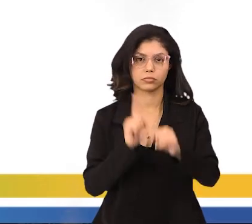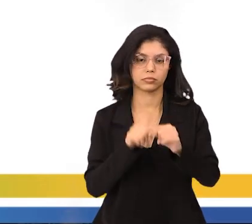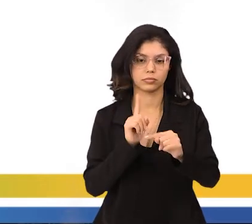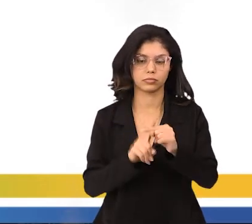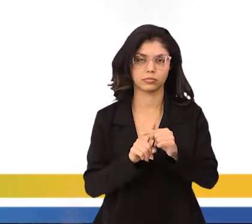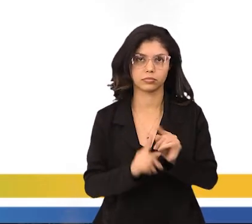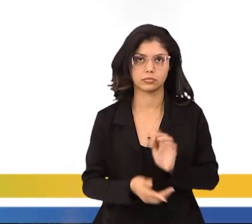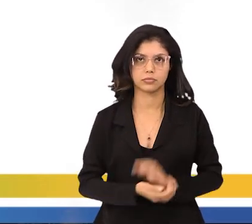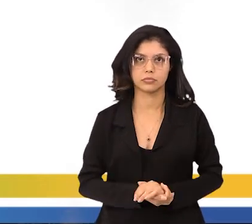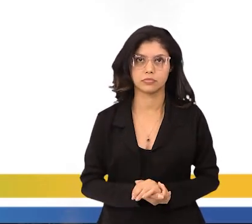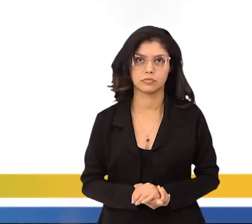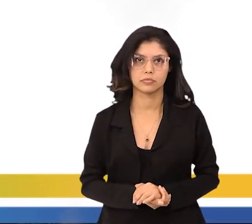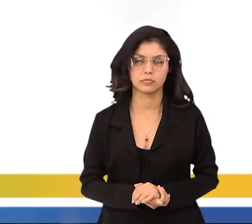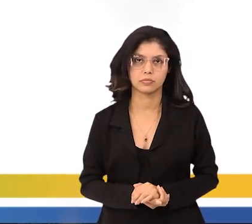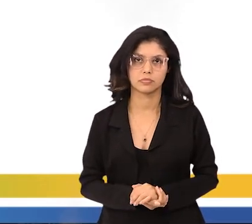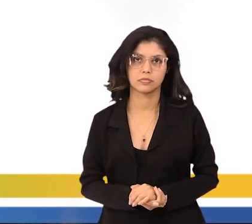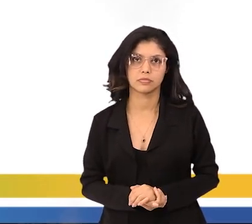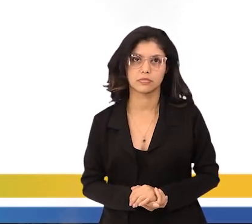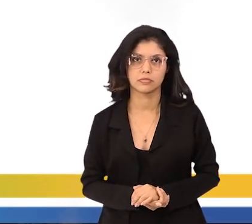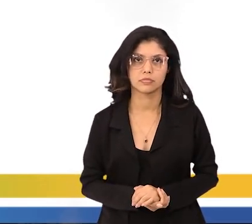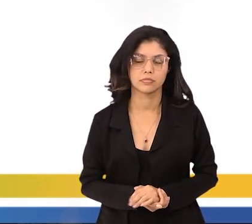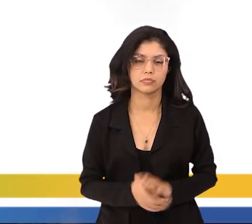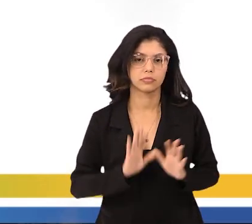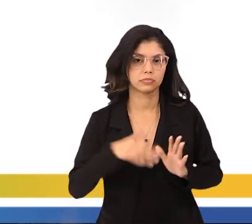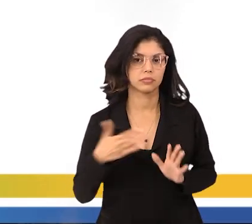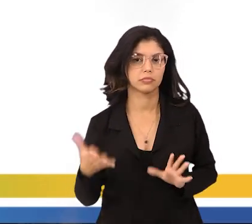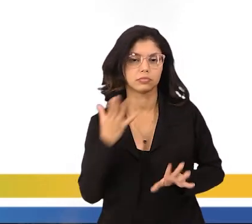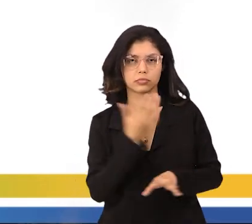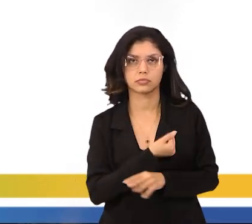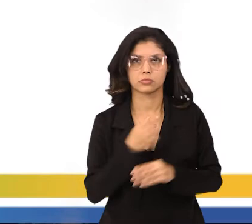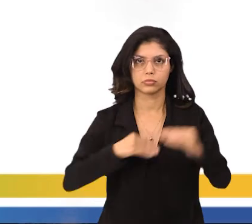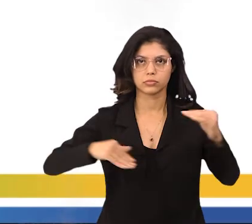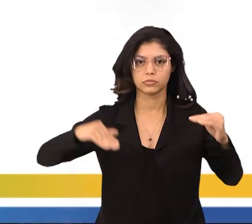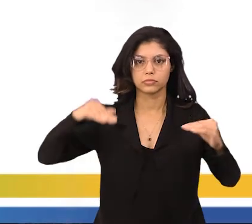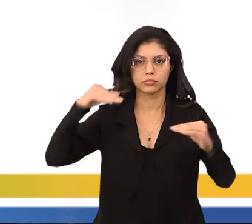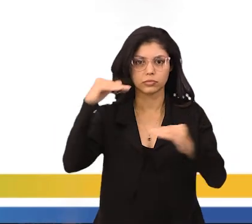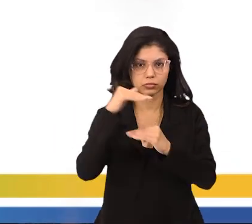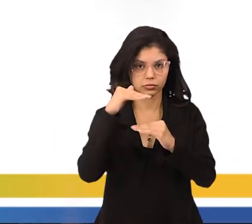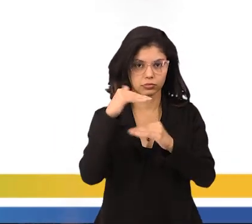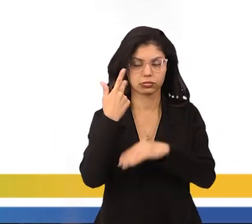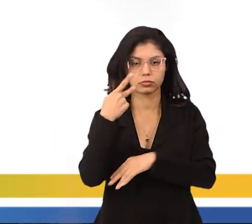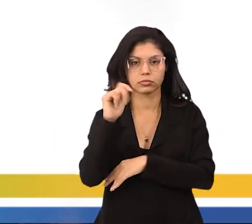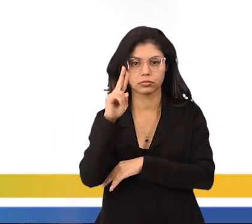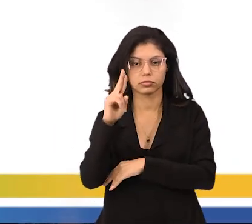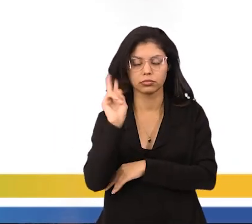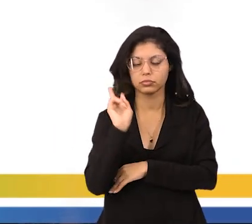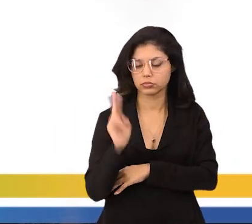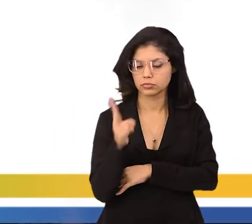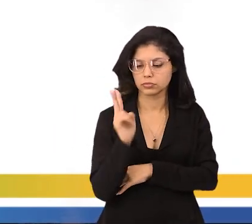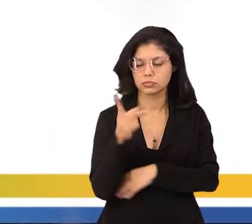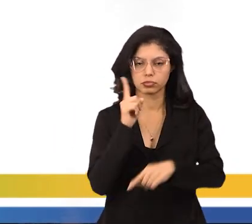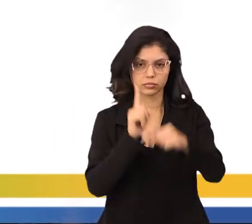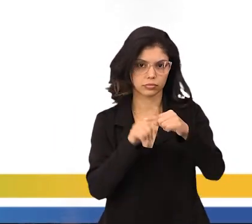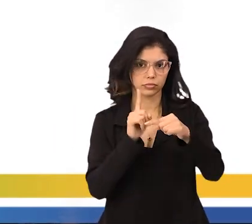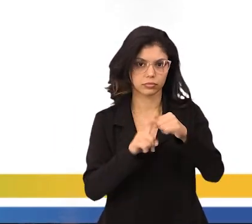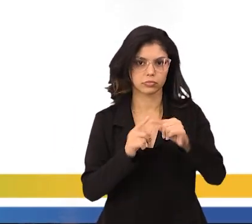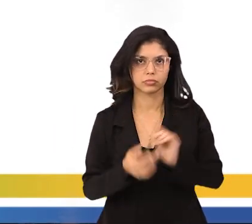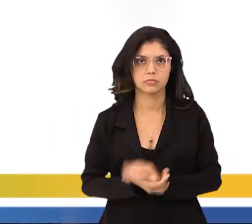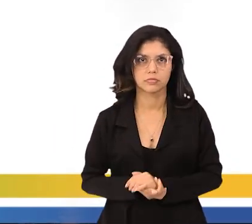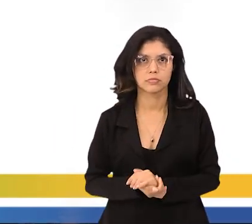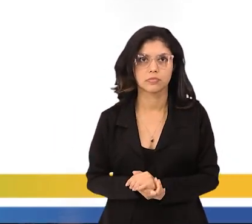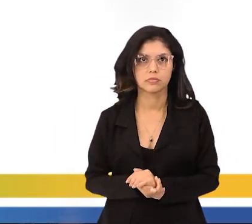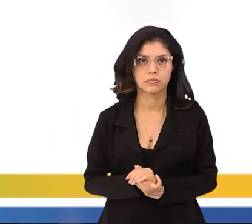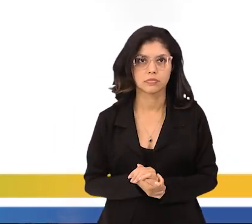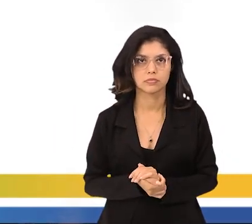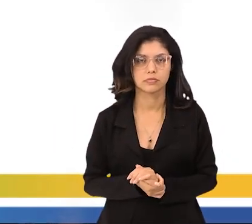sempre positivo. Resumindo, quando o número é elevado ao expoente par, o resultado sempre será